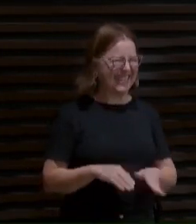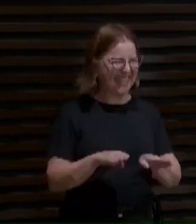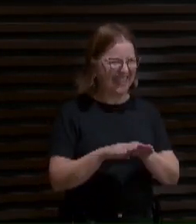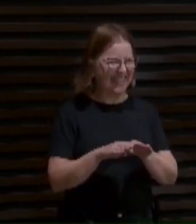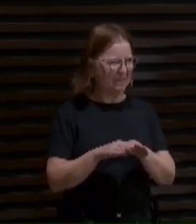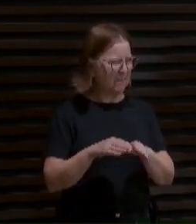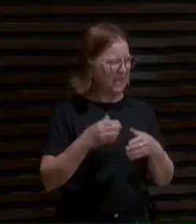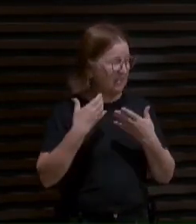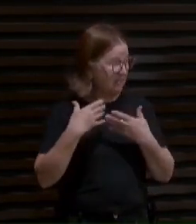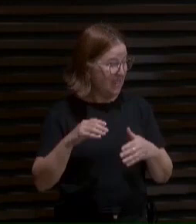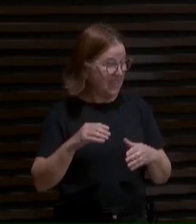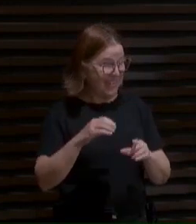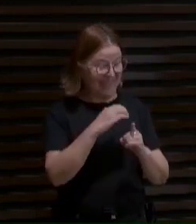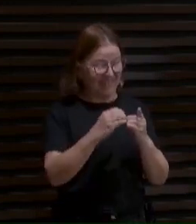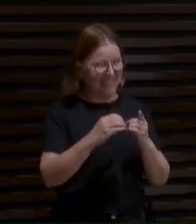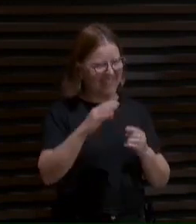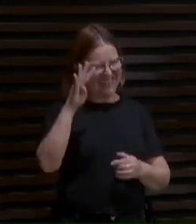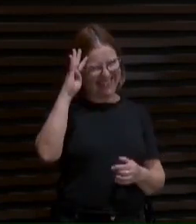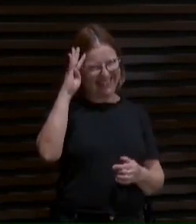Quero ver.